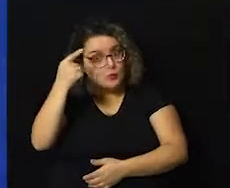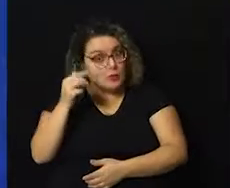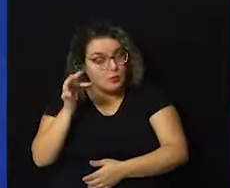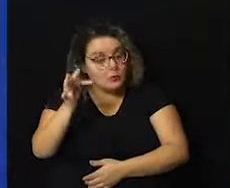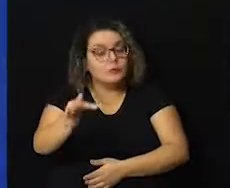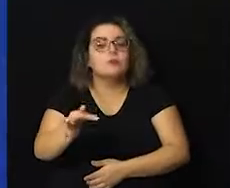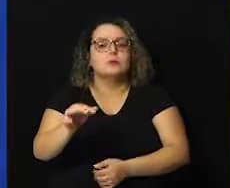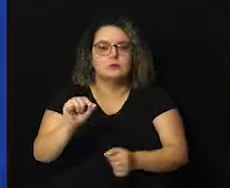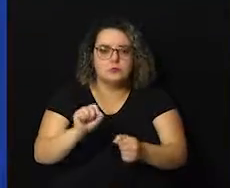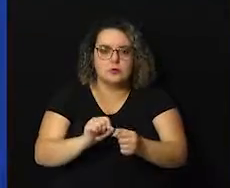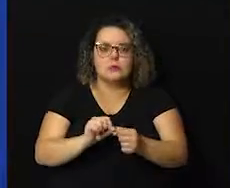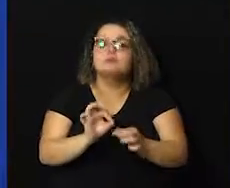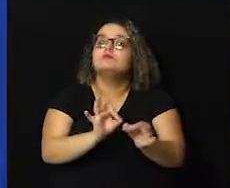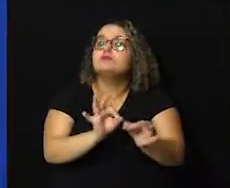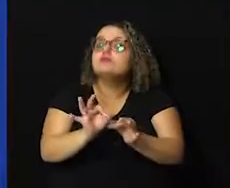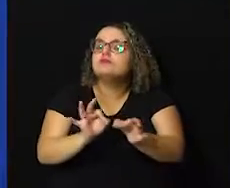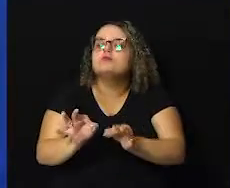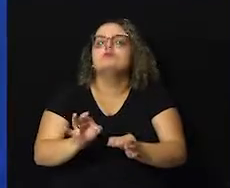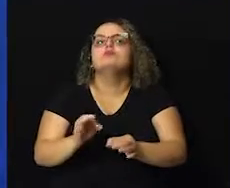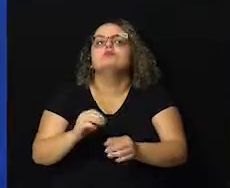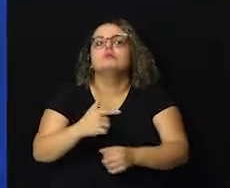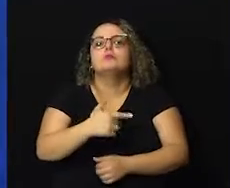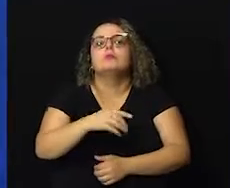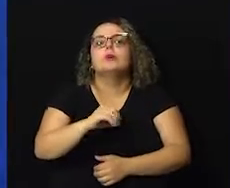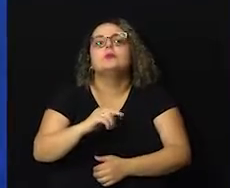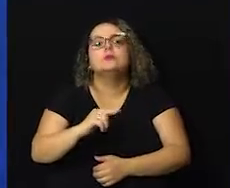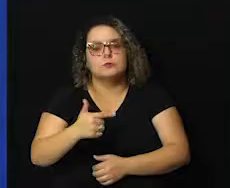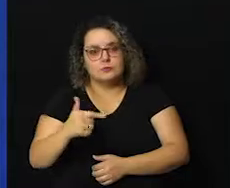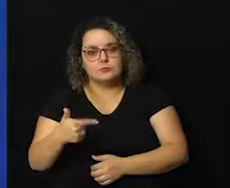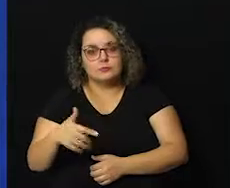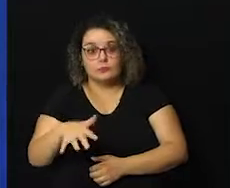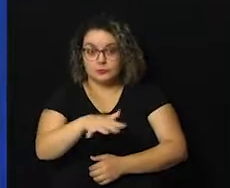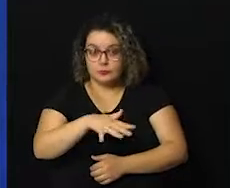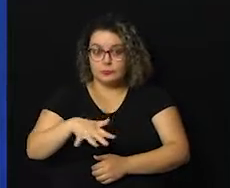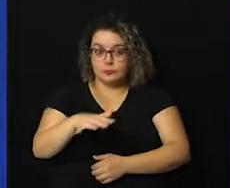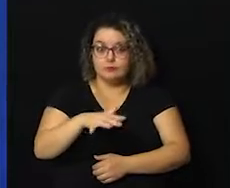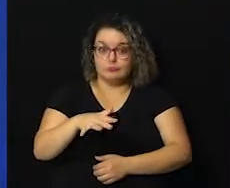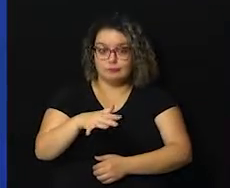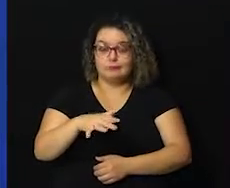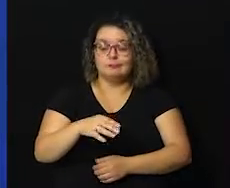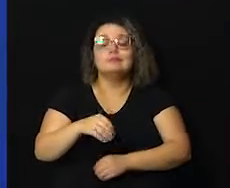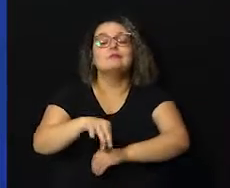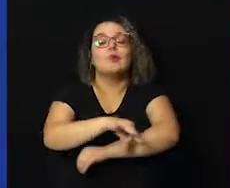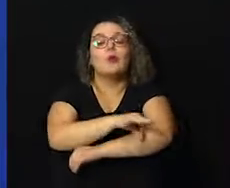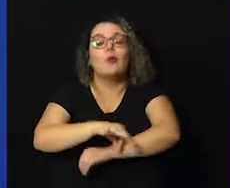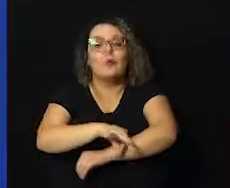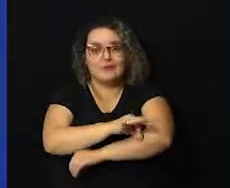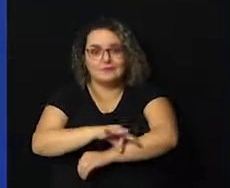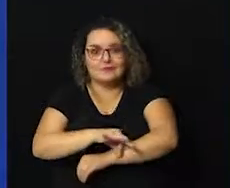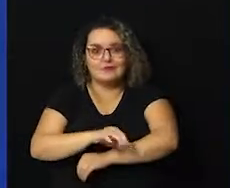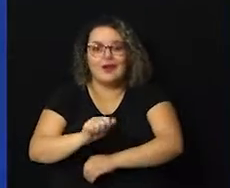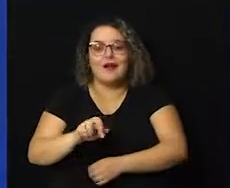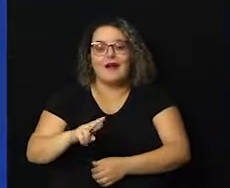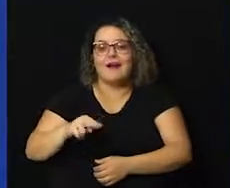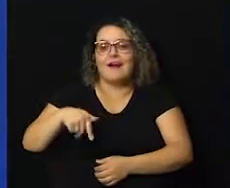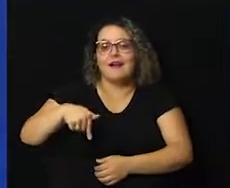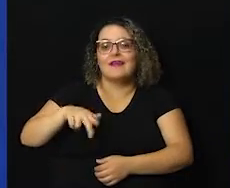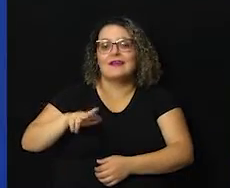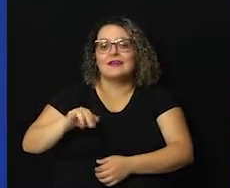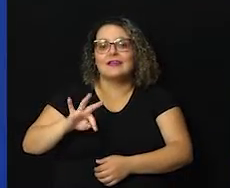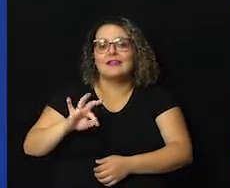fazer reformas em 2022 neste cenário um arquiteto e influenciador